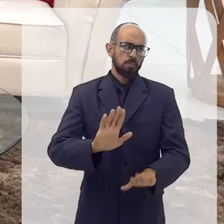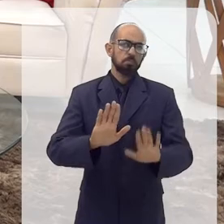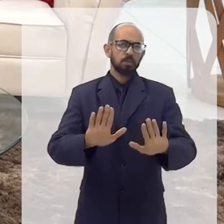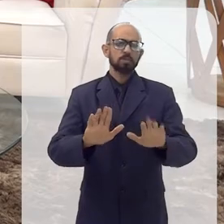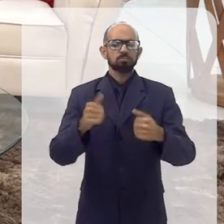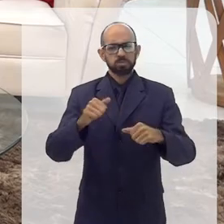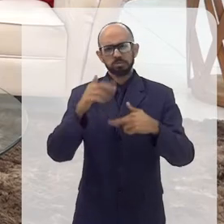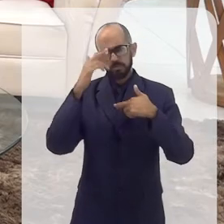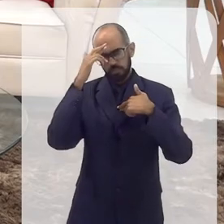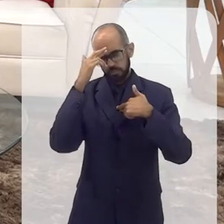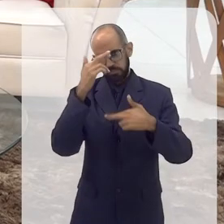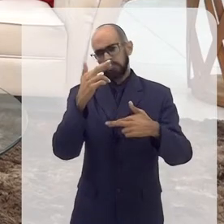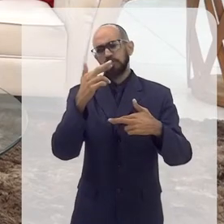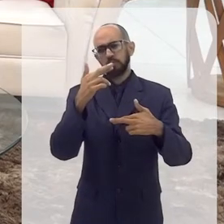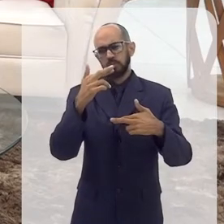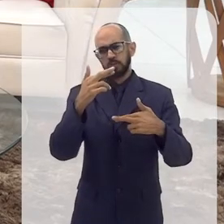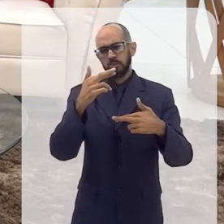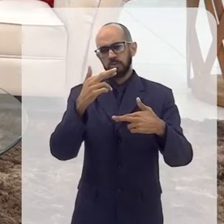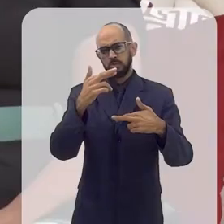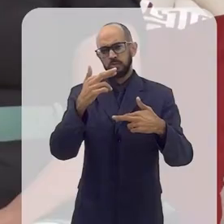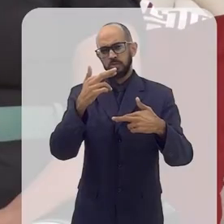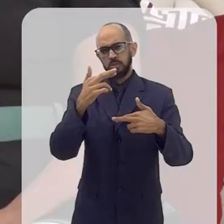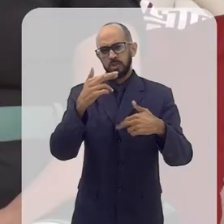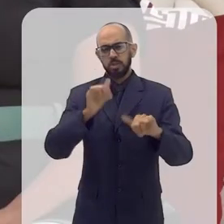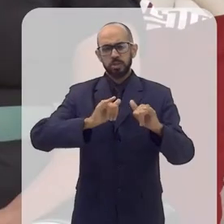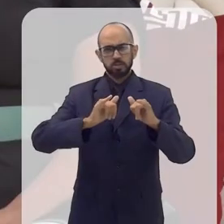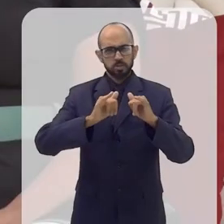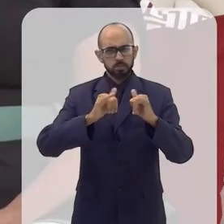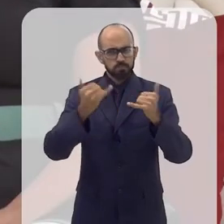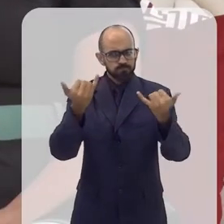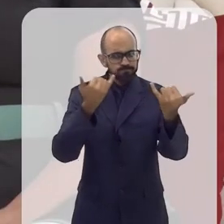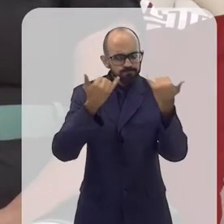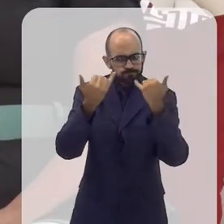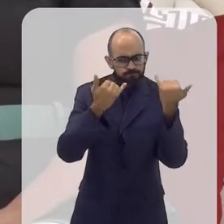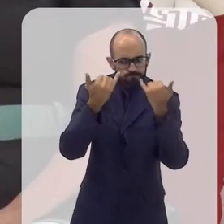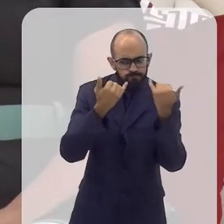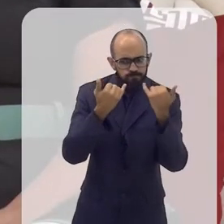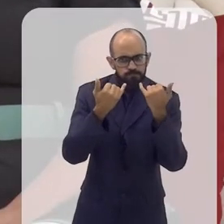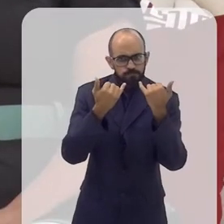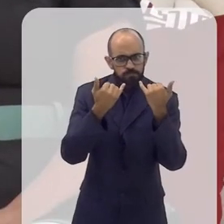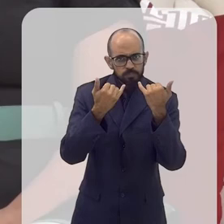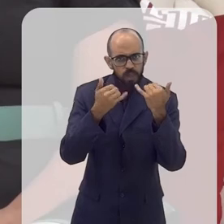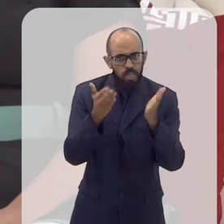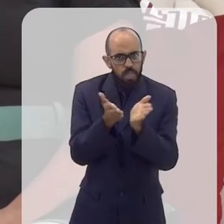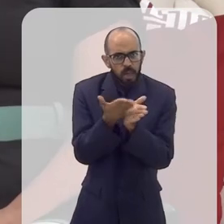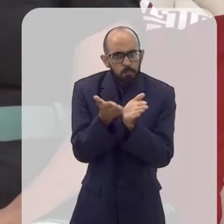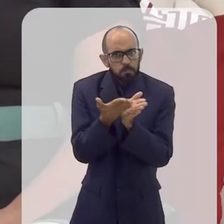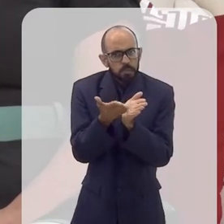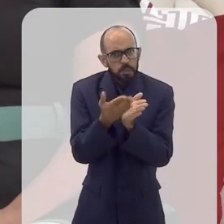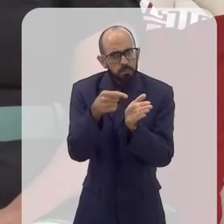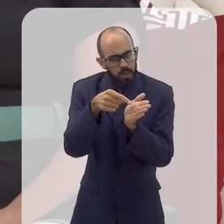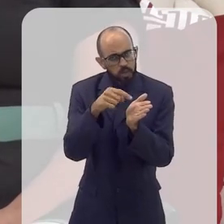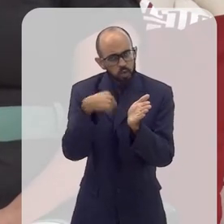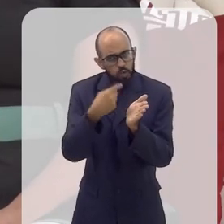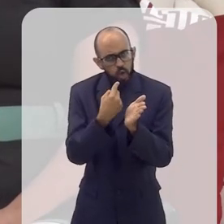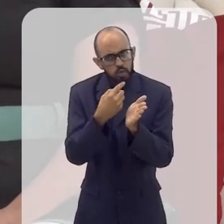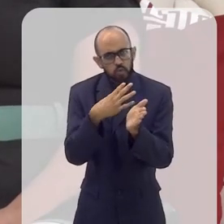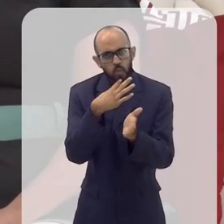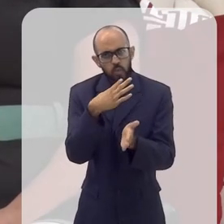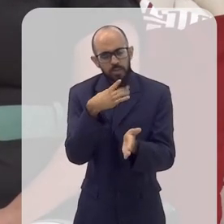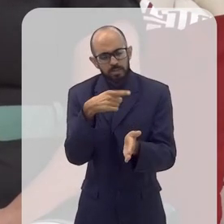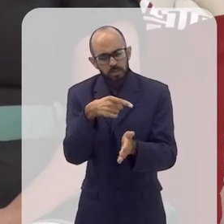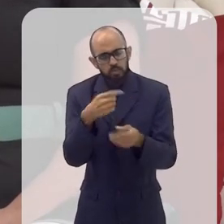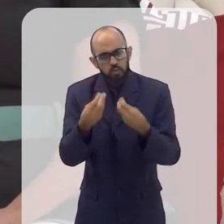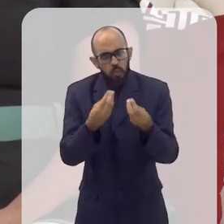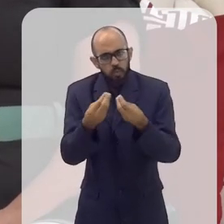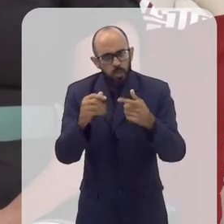nenhum, desde que com o devido respeito e que se busque informações sobre ele nas Escrituras, que é onde nós